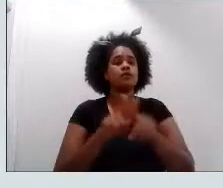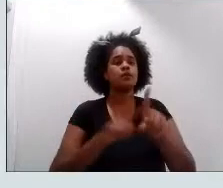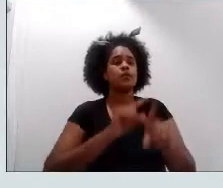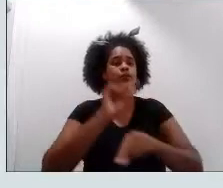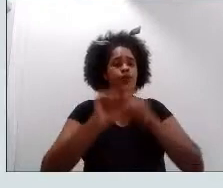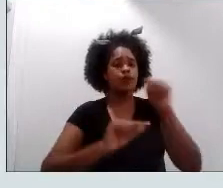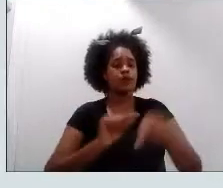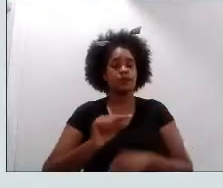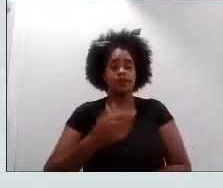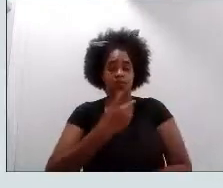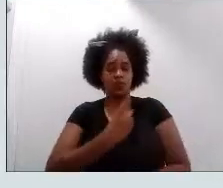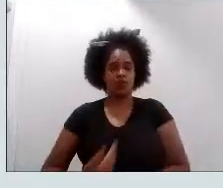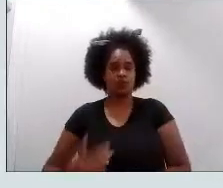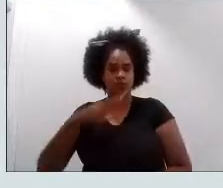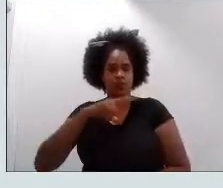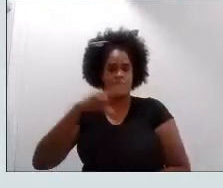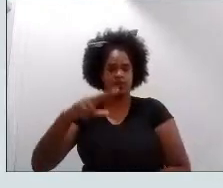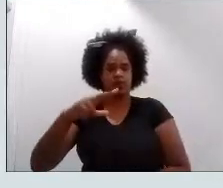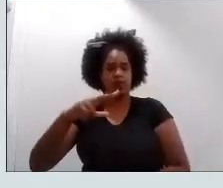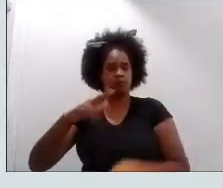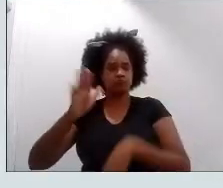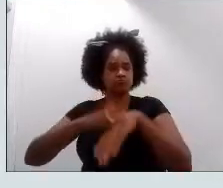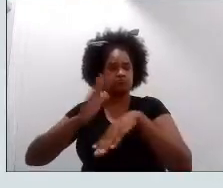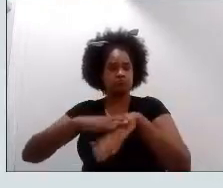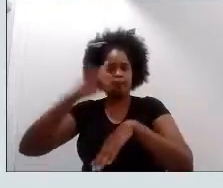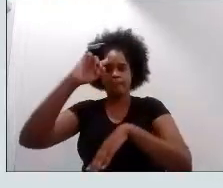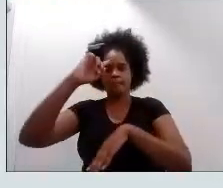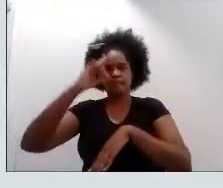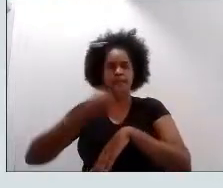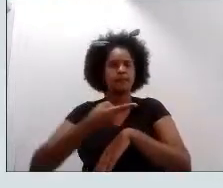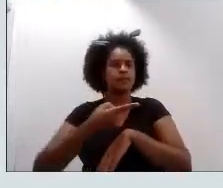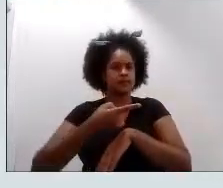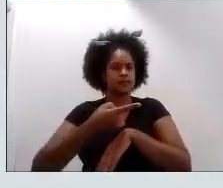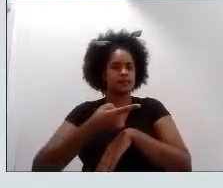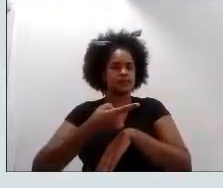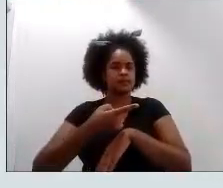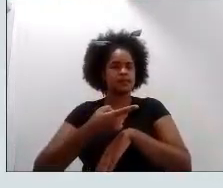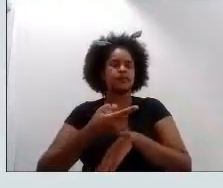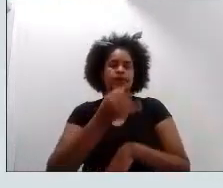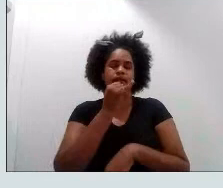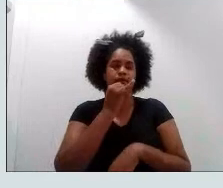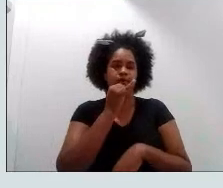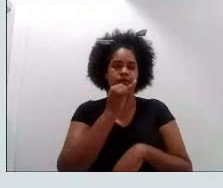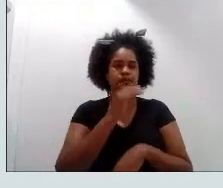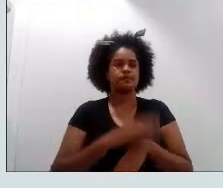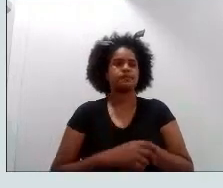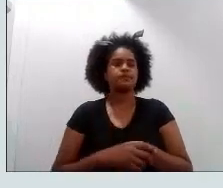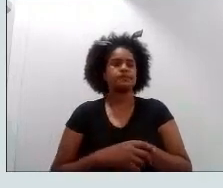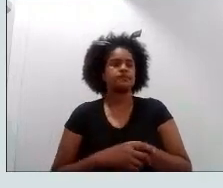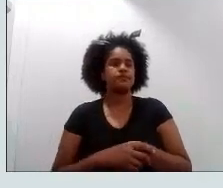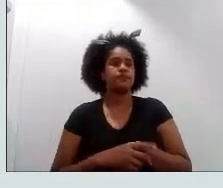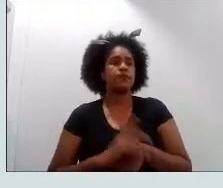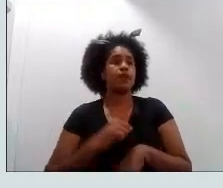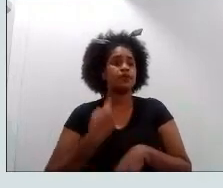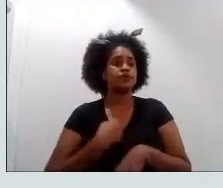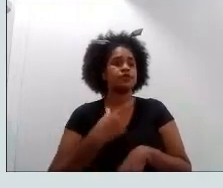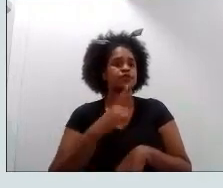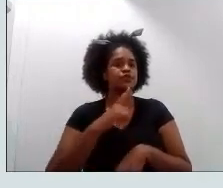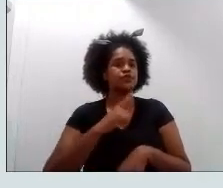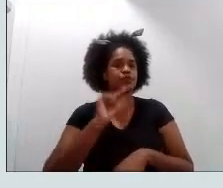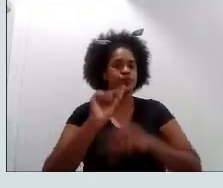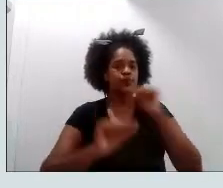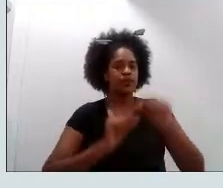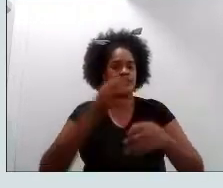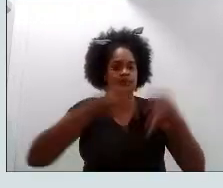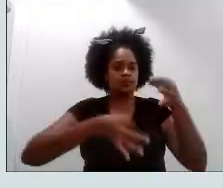tinha total domínio sobre a atuação da igreja. Por exemplo, no mundo a gente tinha o Tribunal do Santo Ofício, conhecido como o Tribunal da